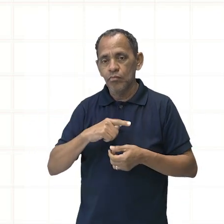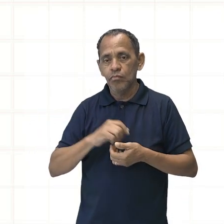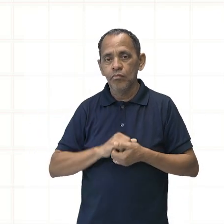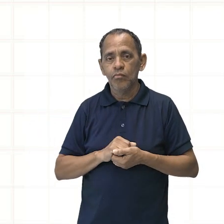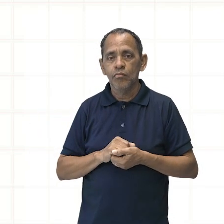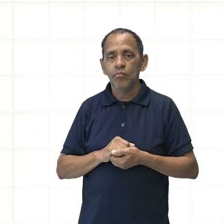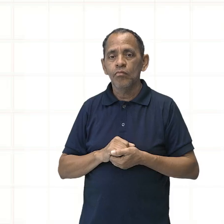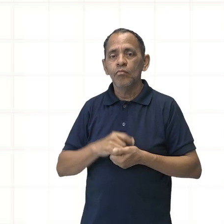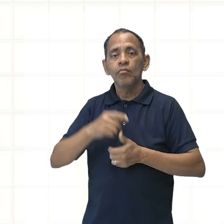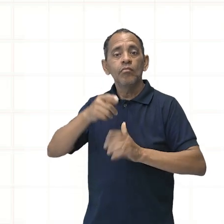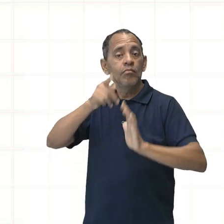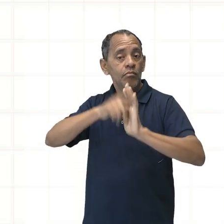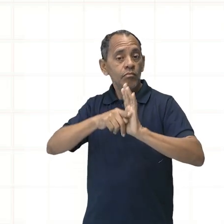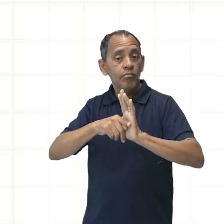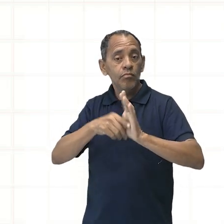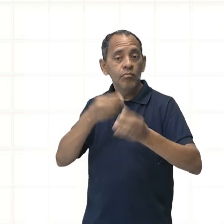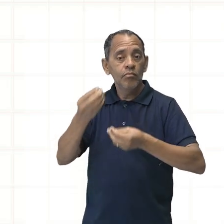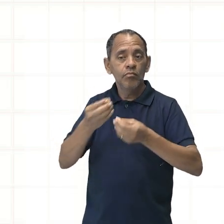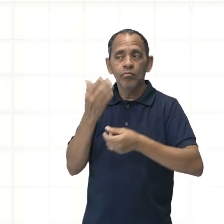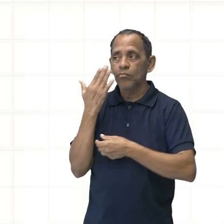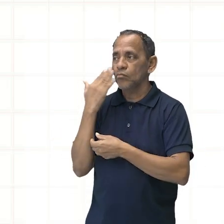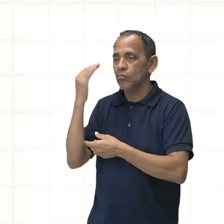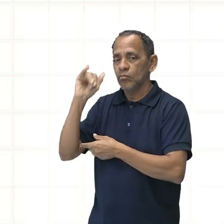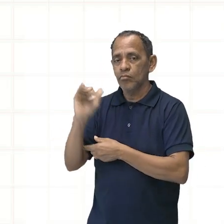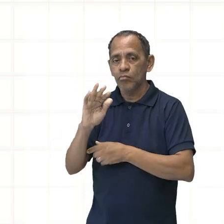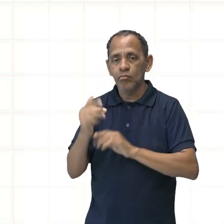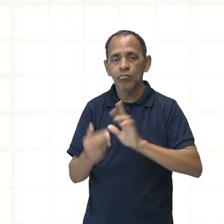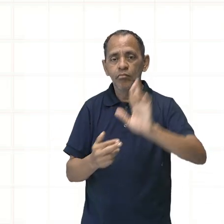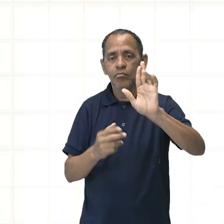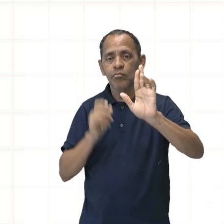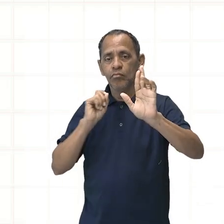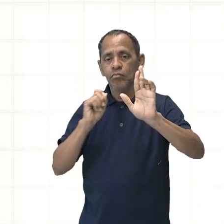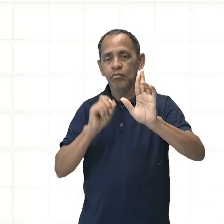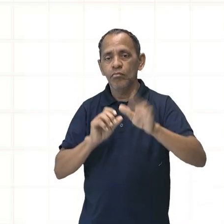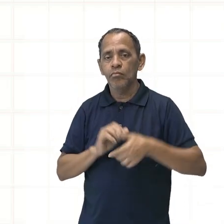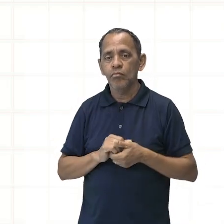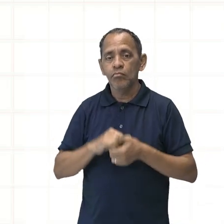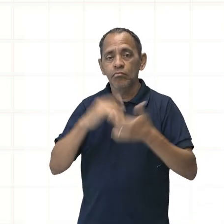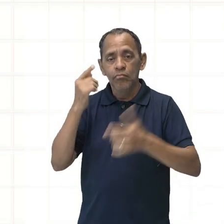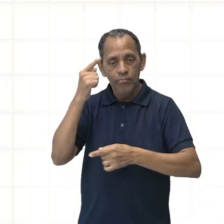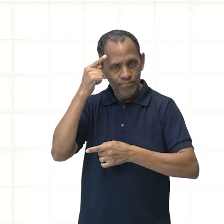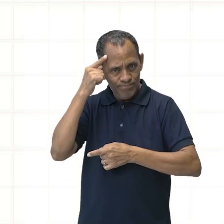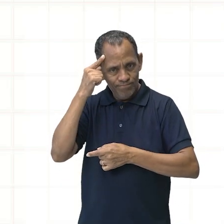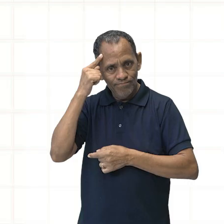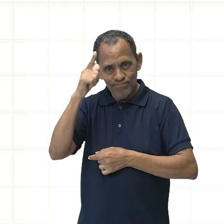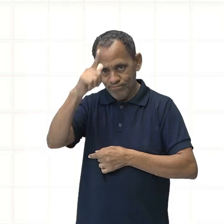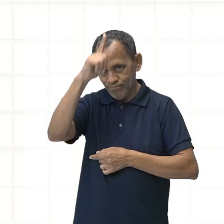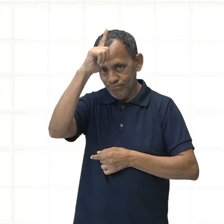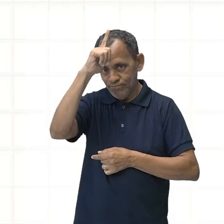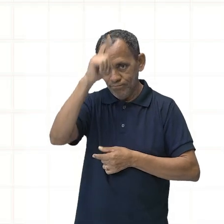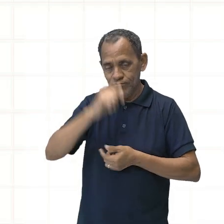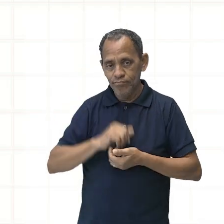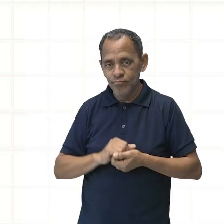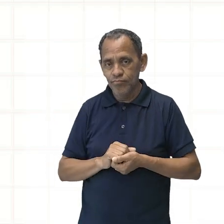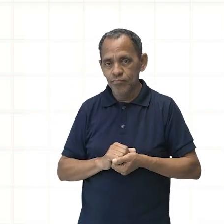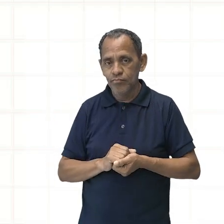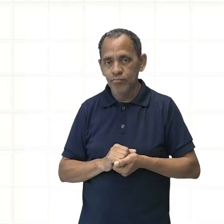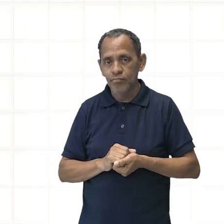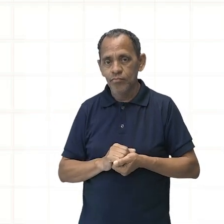nós trouxemos aqui uma imagem que representa justamente, né, qual era a ideia da Alemanha. Então, a